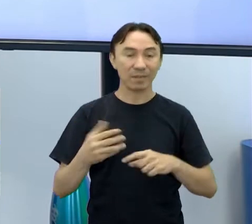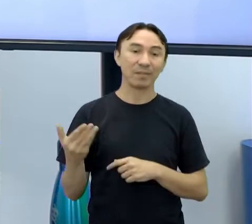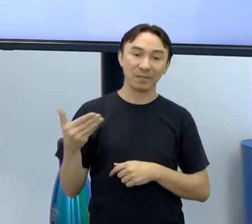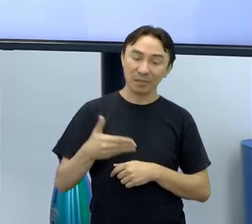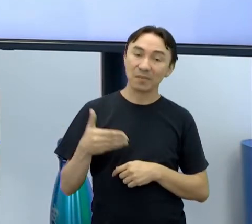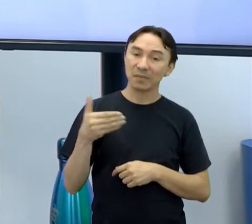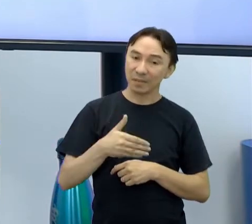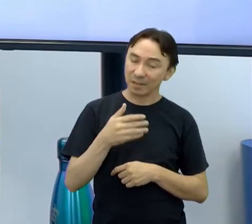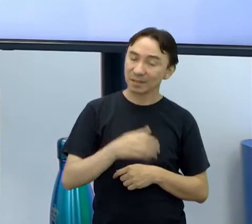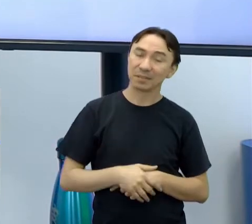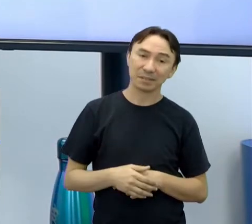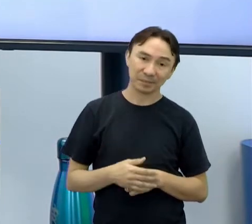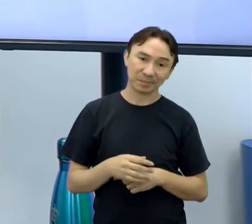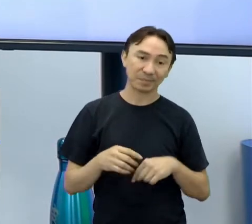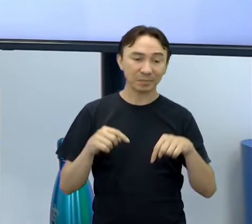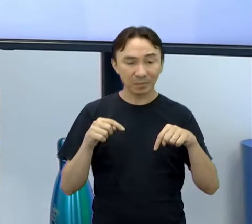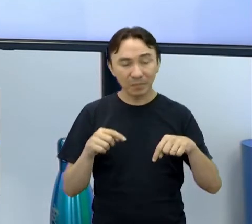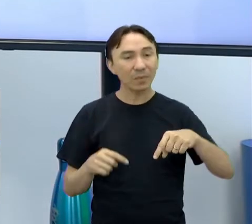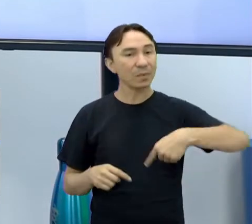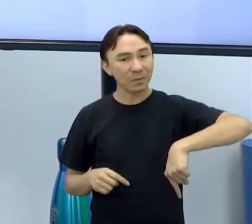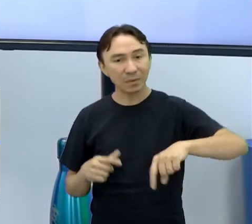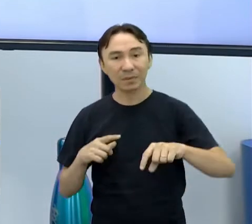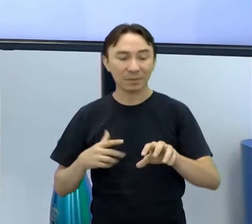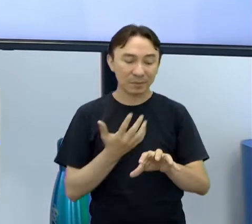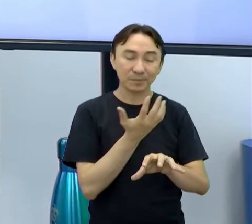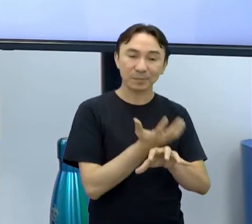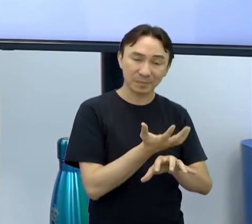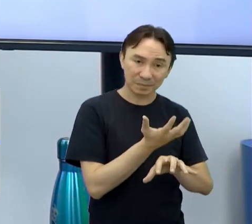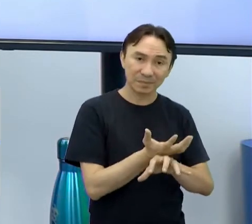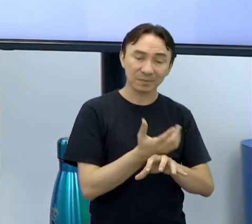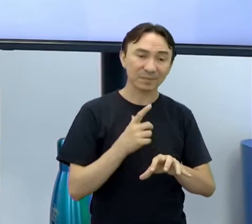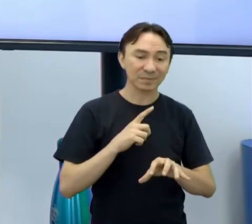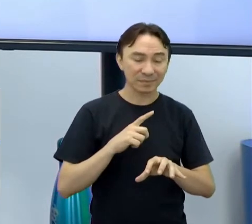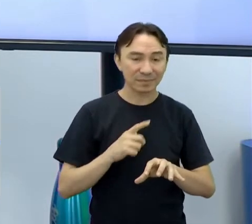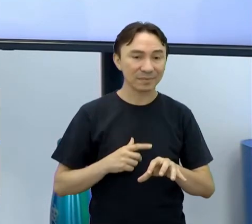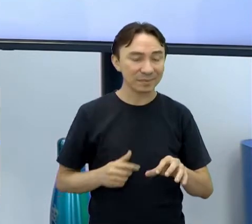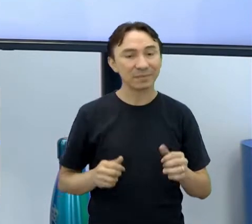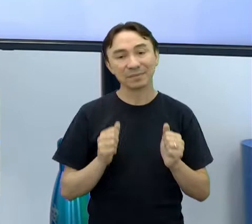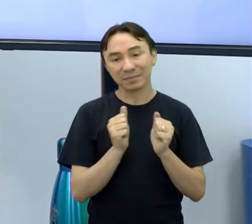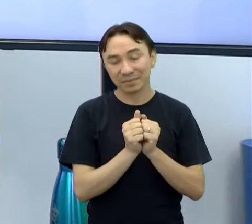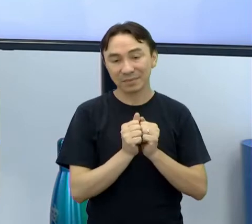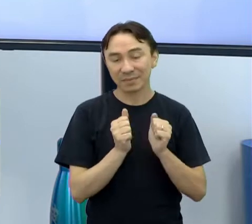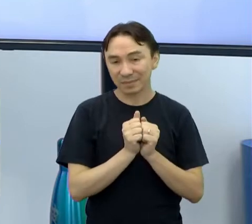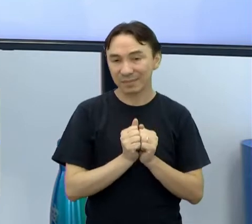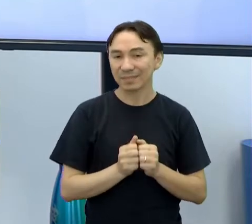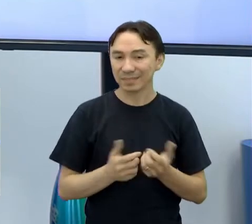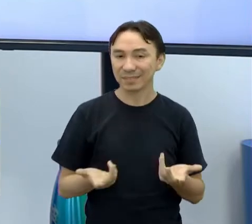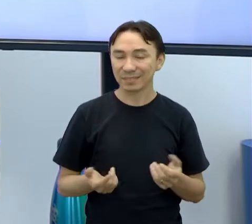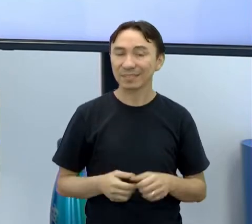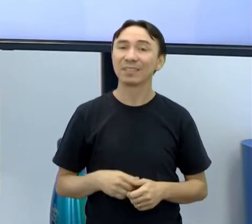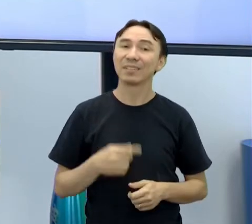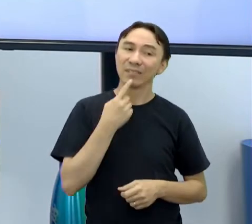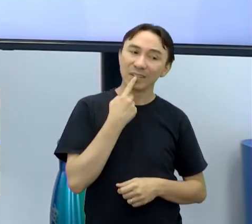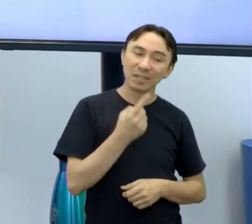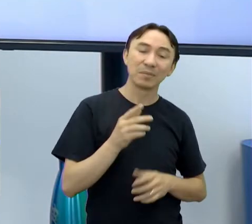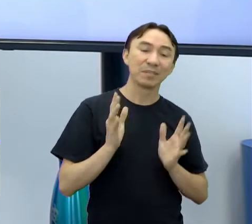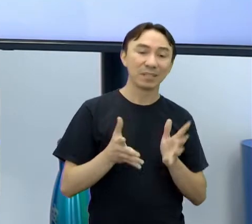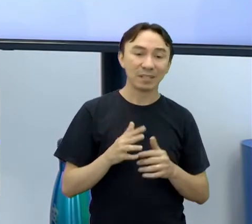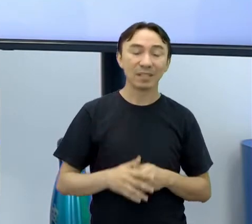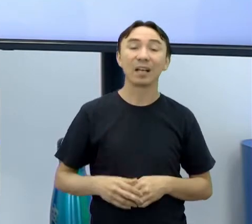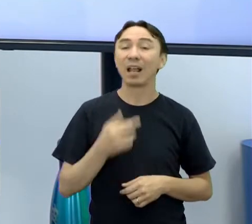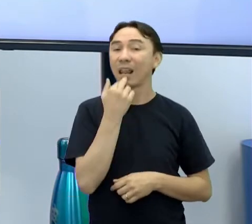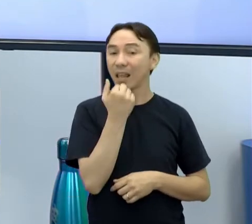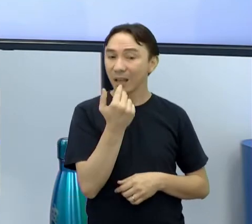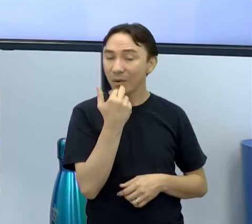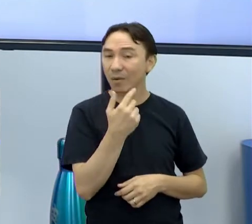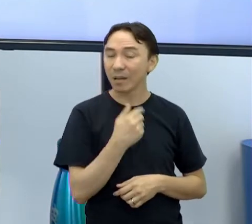aí dialogando com estes assuntos. Então, nós já falamos que a língua é a identidade de um povo, de um